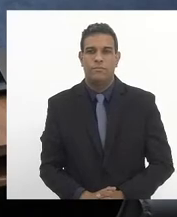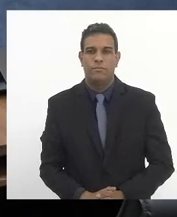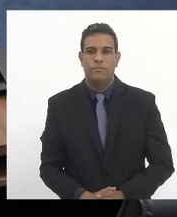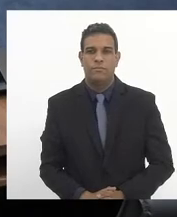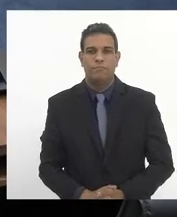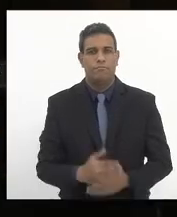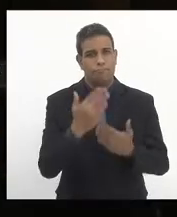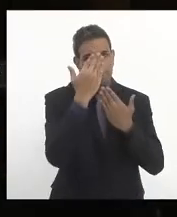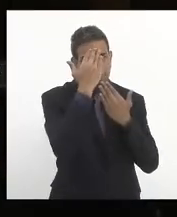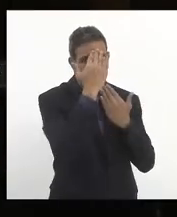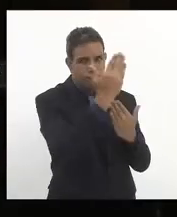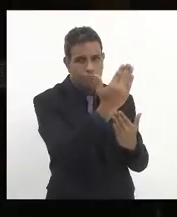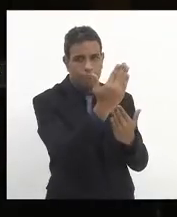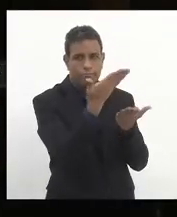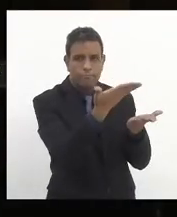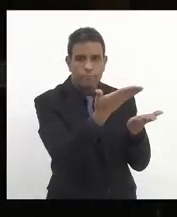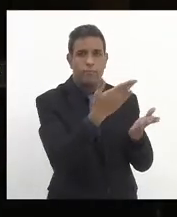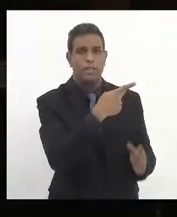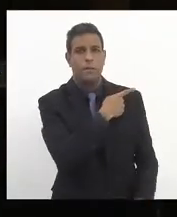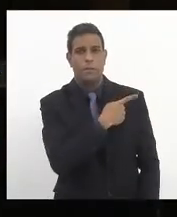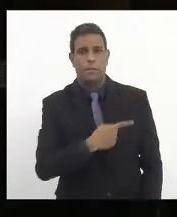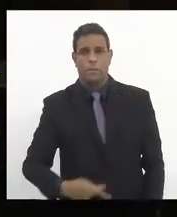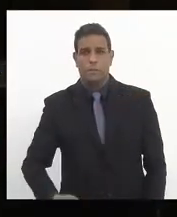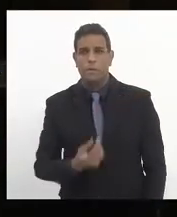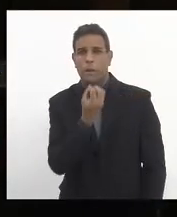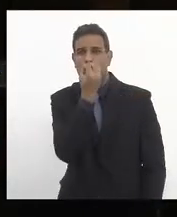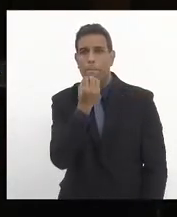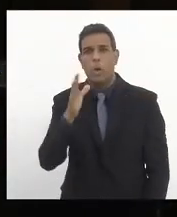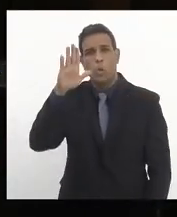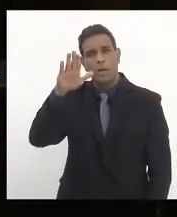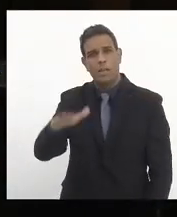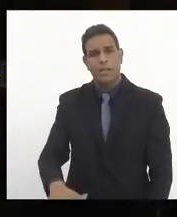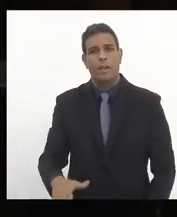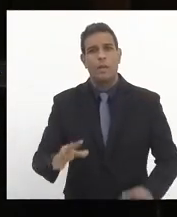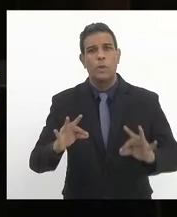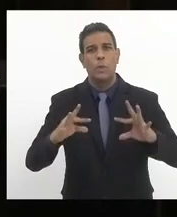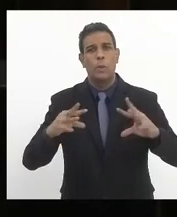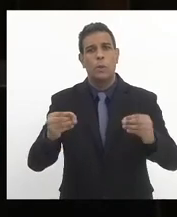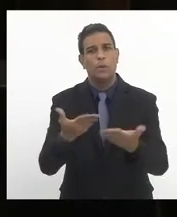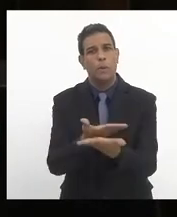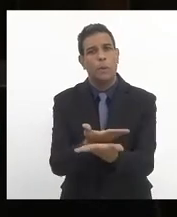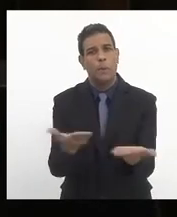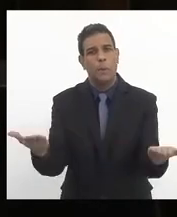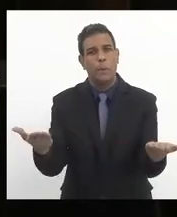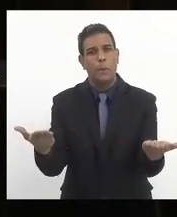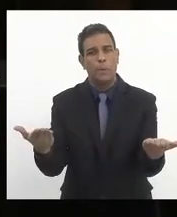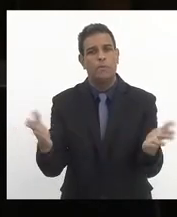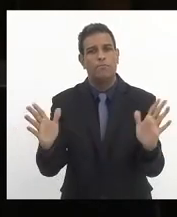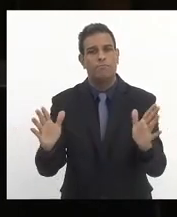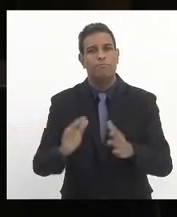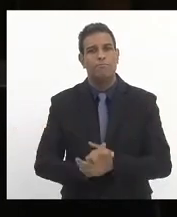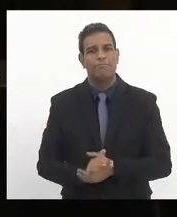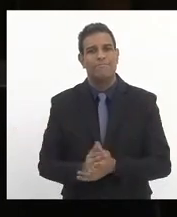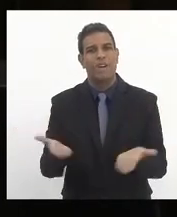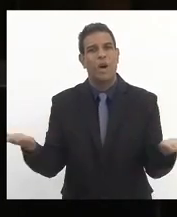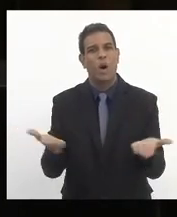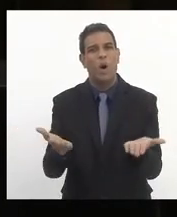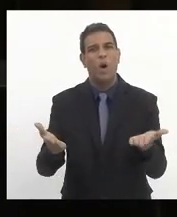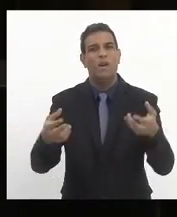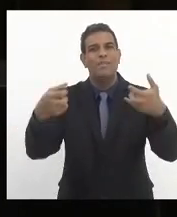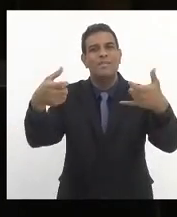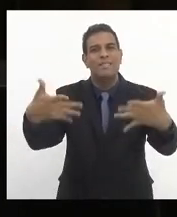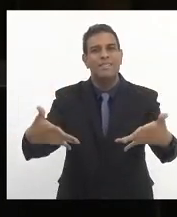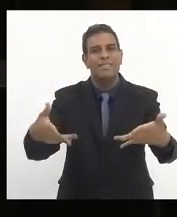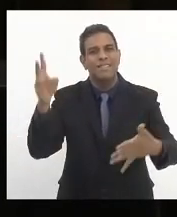Muito obrigado, presidente. Boa tarde aos demais. Hoje, mais cedo, eu me manifestei a respeito